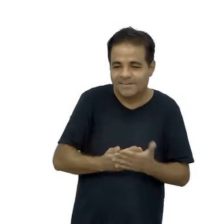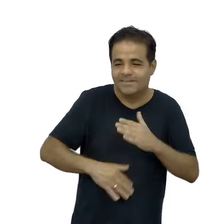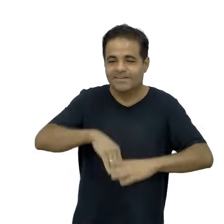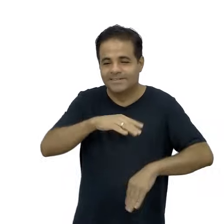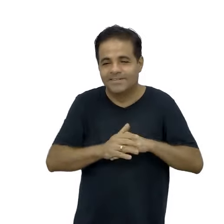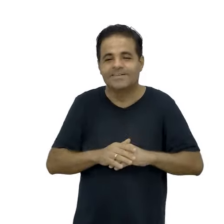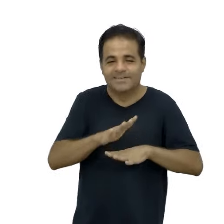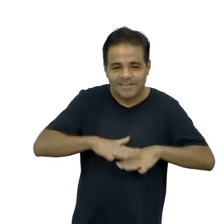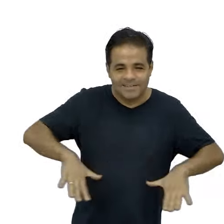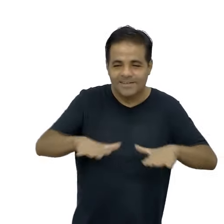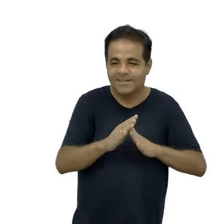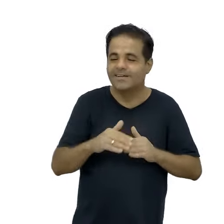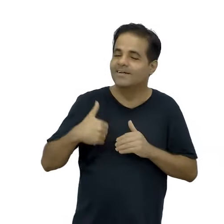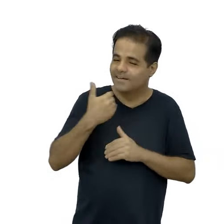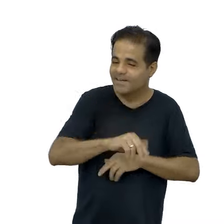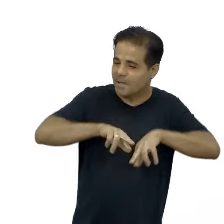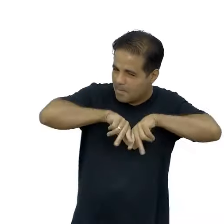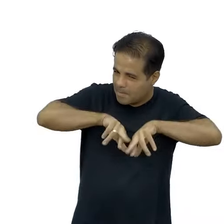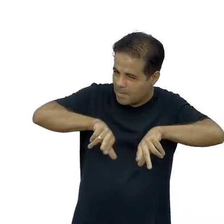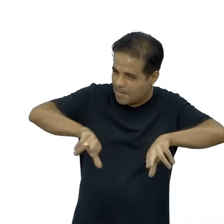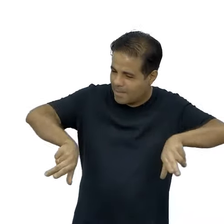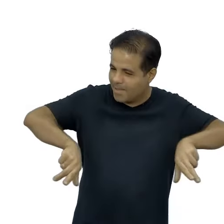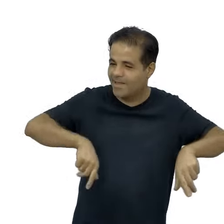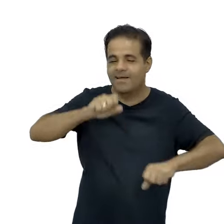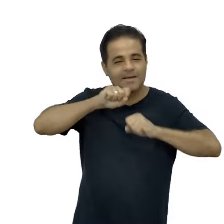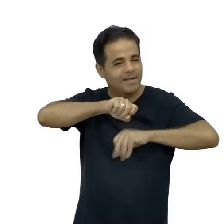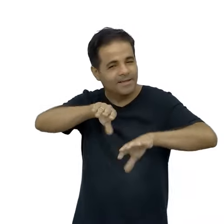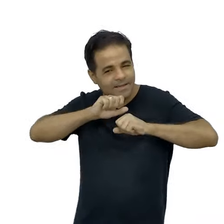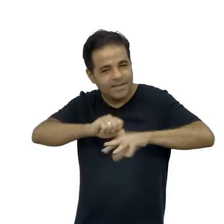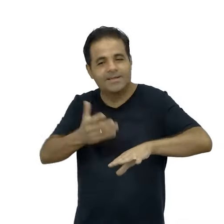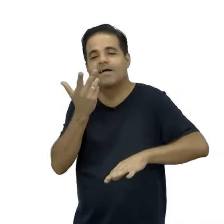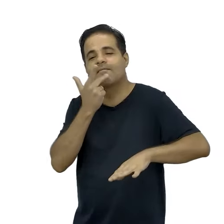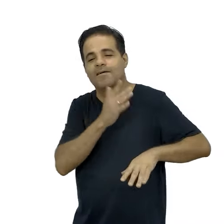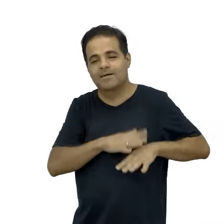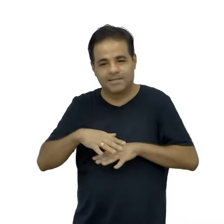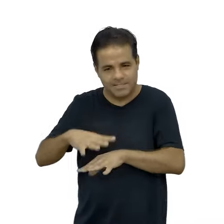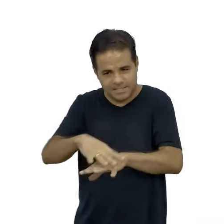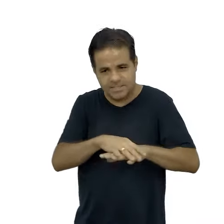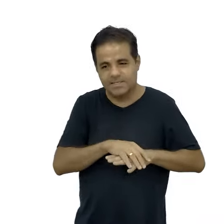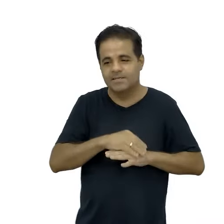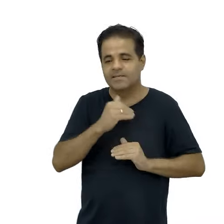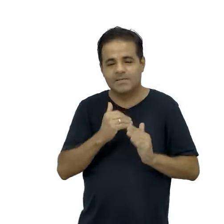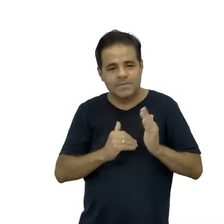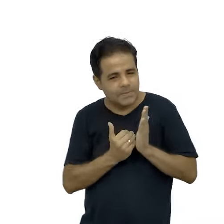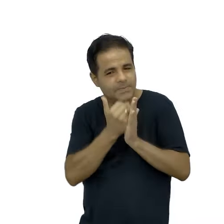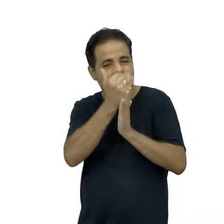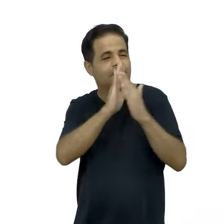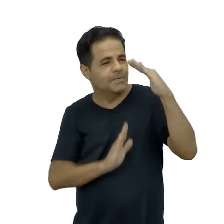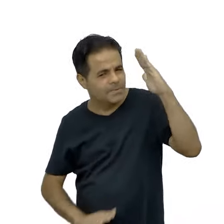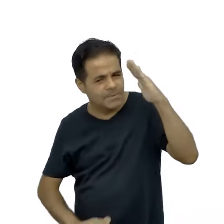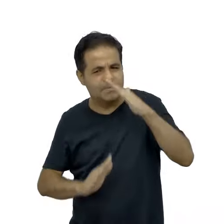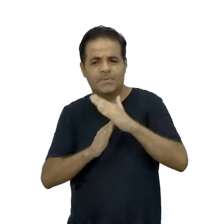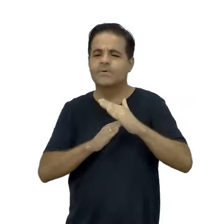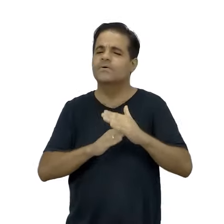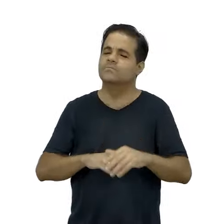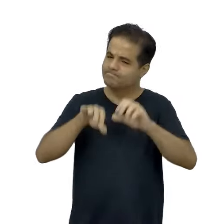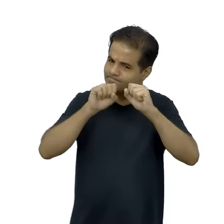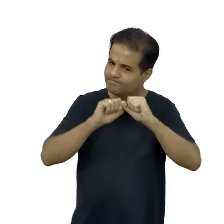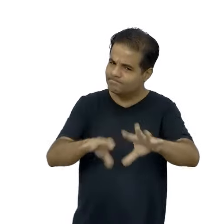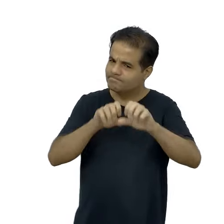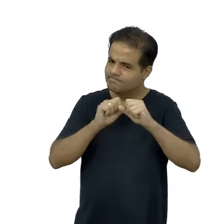possam também desmistificar esse ensino da matemática, né, e ultrapassar essas barreiras que matemática nós só